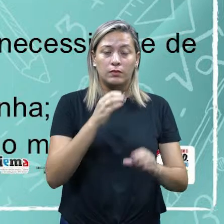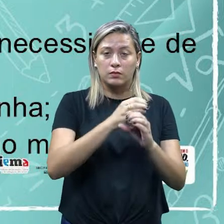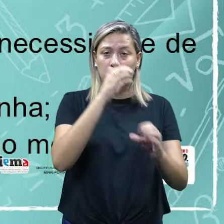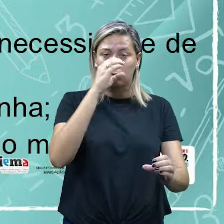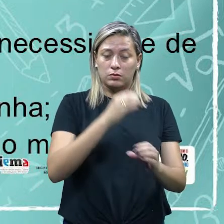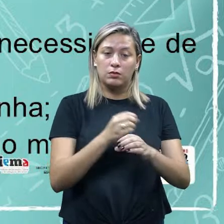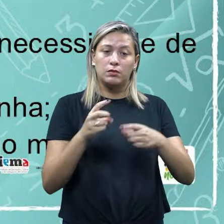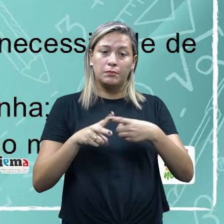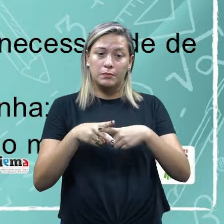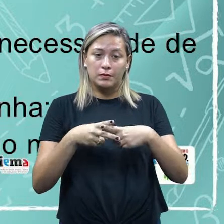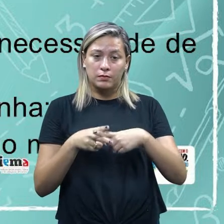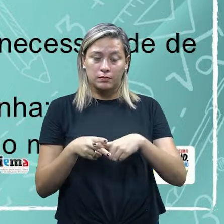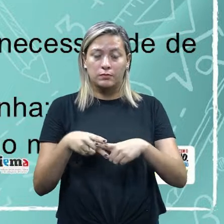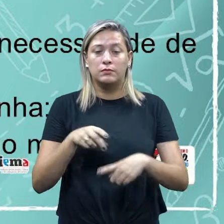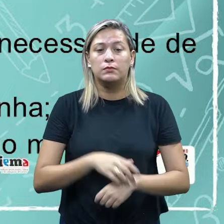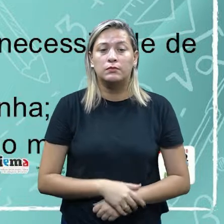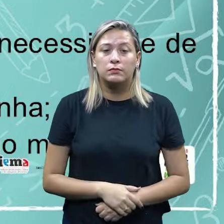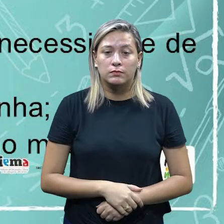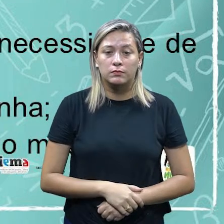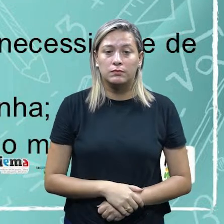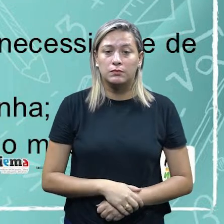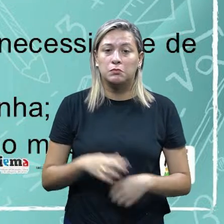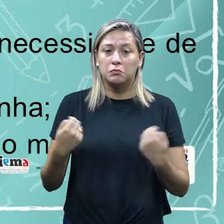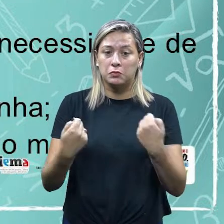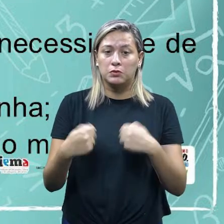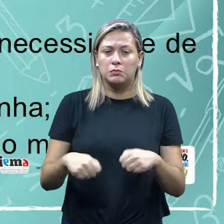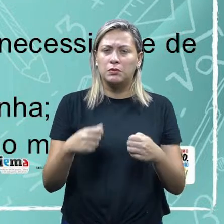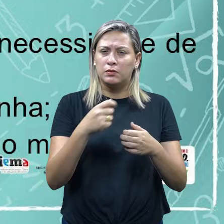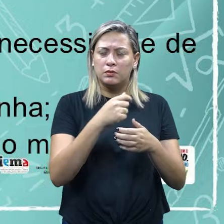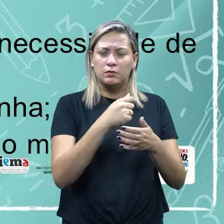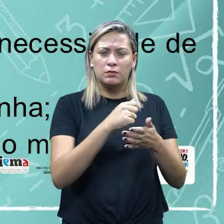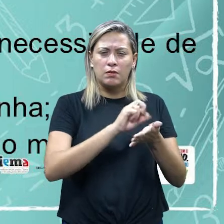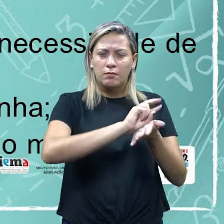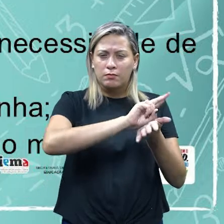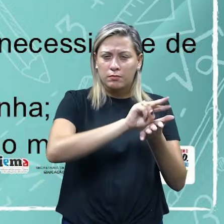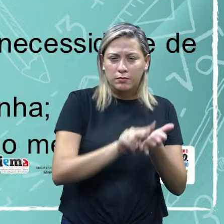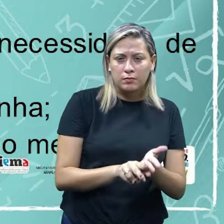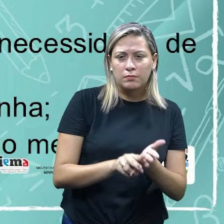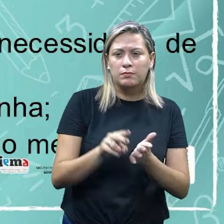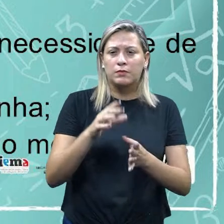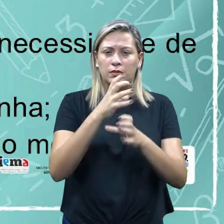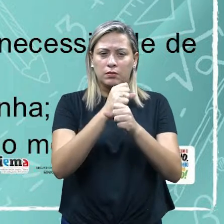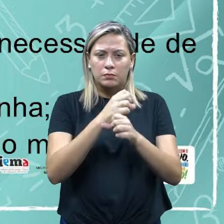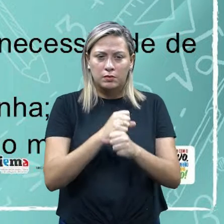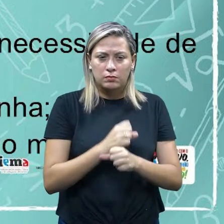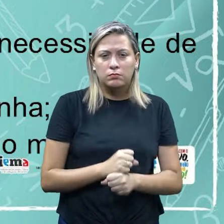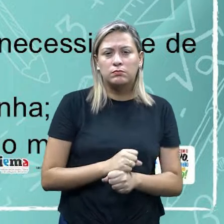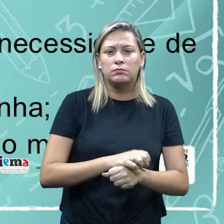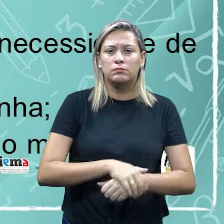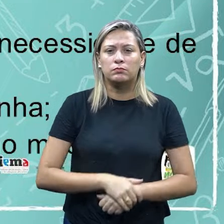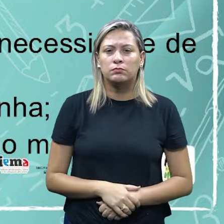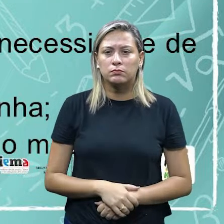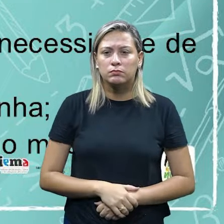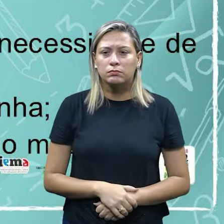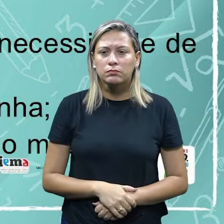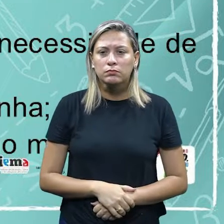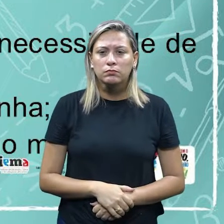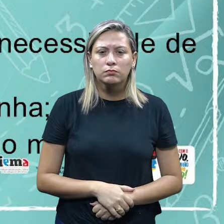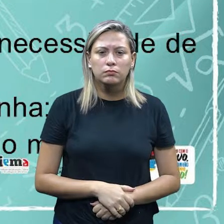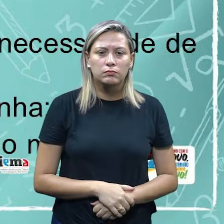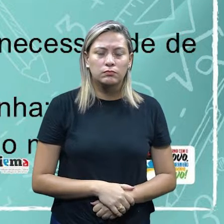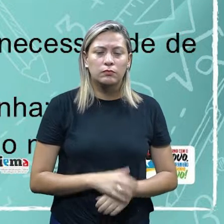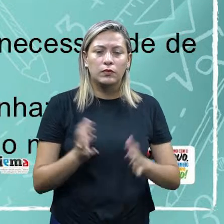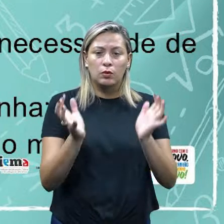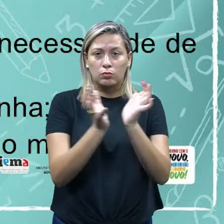aqui, ele disponibiliza inúmeras ferramentas, como calculadoras de maquinários e geradoras de componentes. Conjunto de